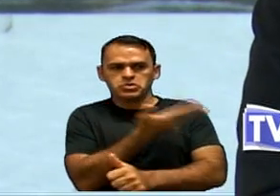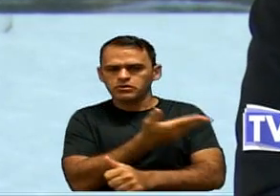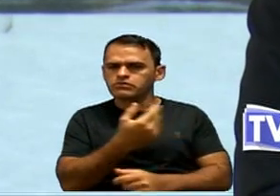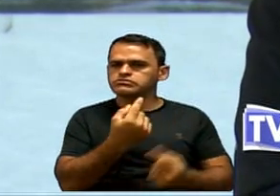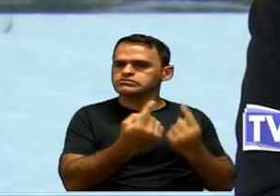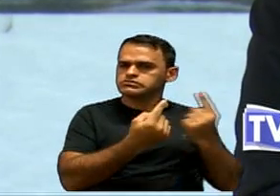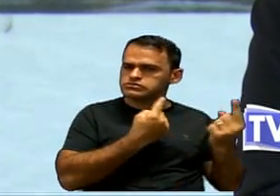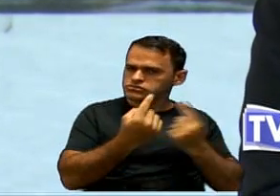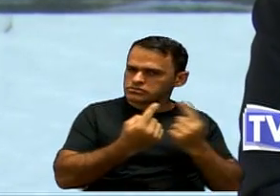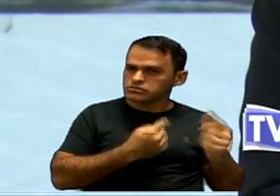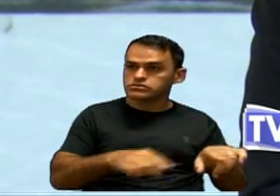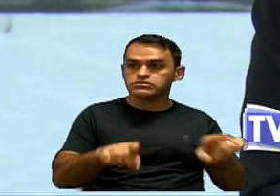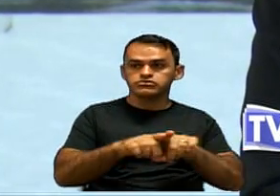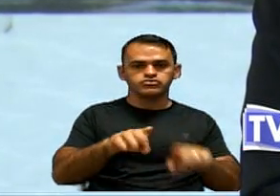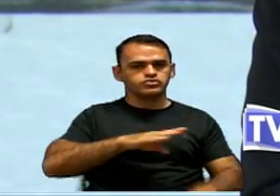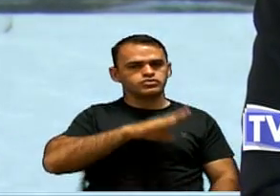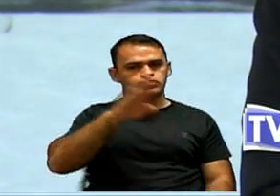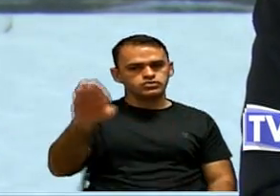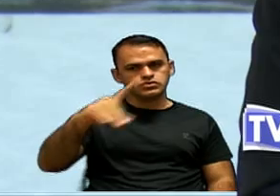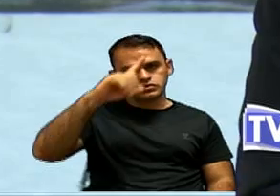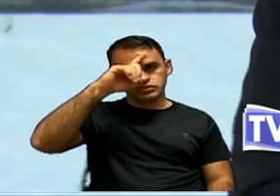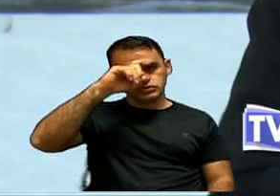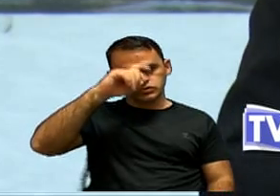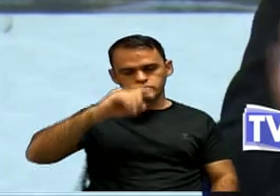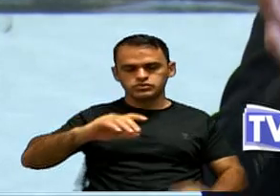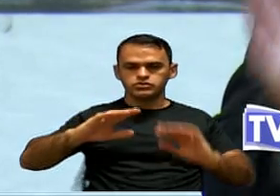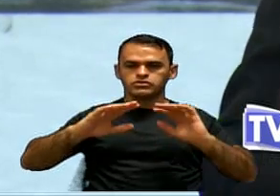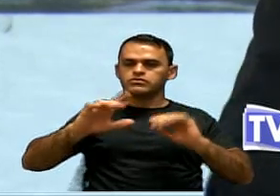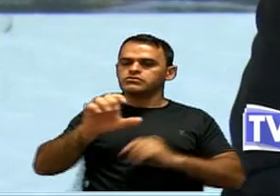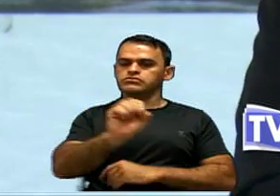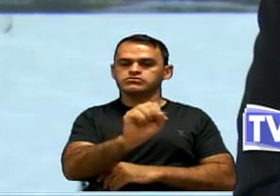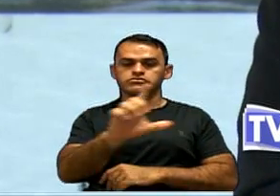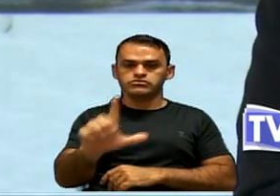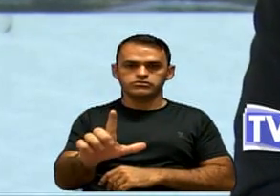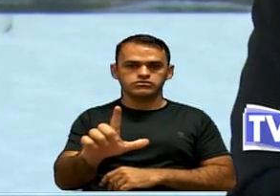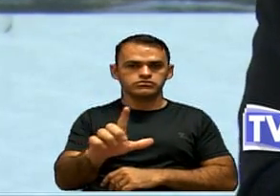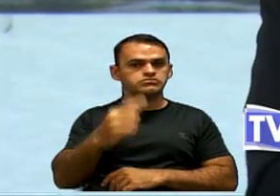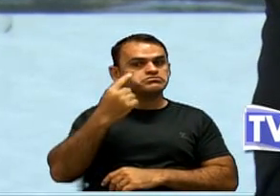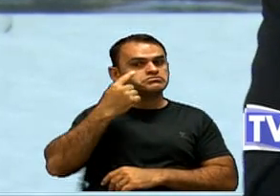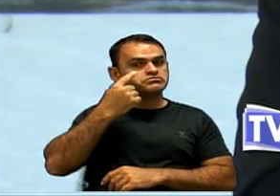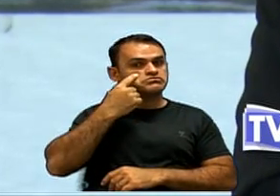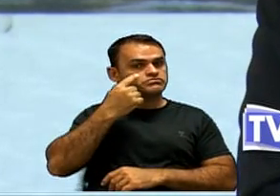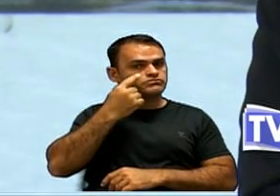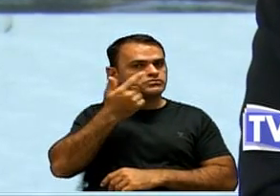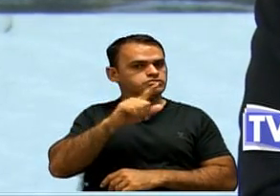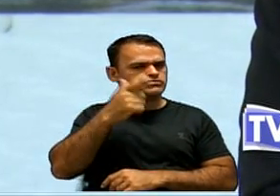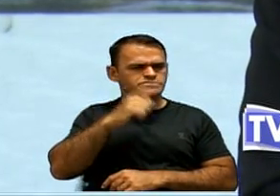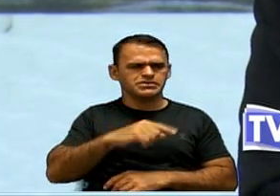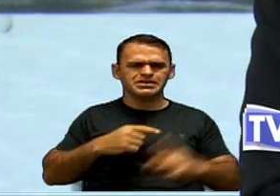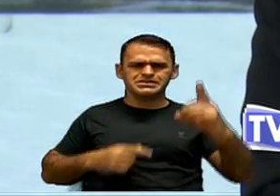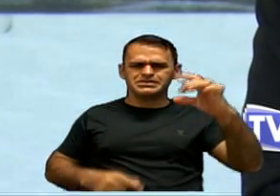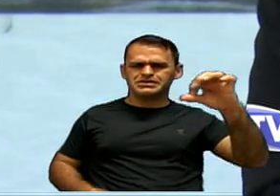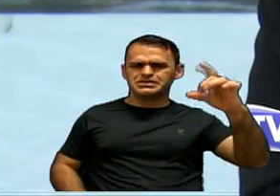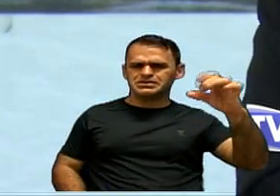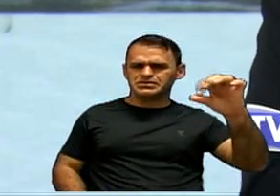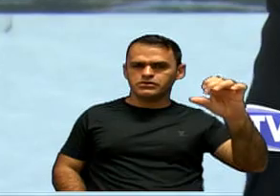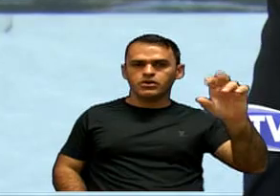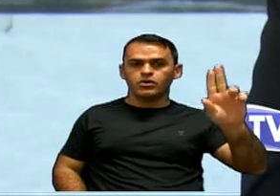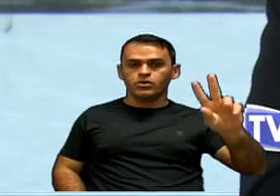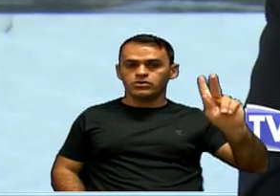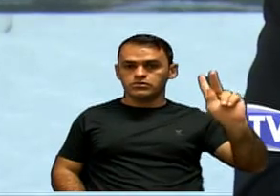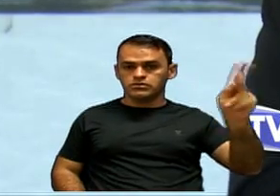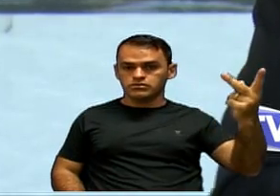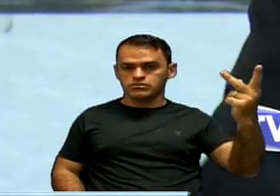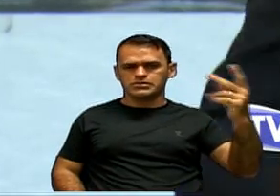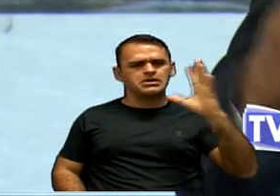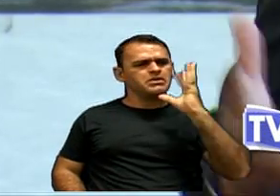Hospital Regional e fui também até o Hospital Santa Lucinda para conseguir que aqueles pacientes que estavam lá, 19, na UPH da Zona